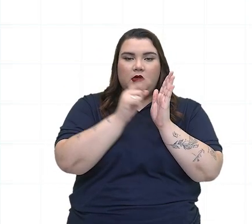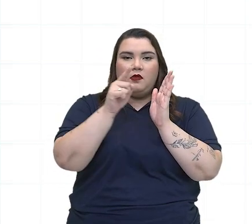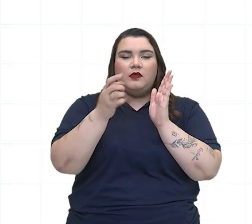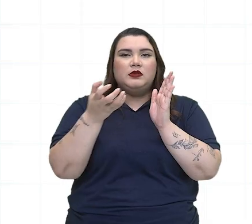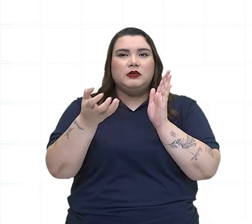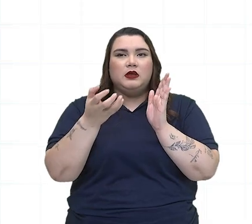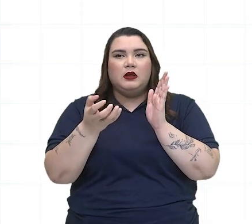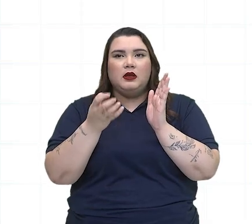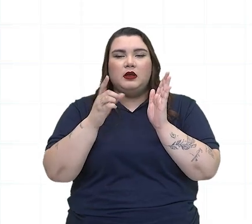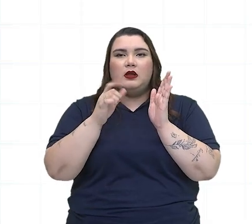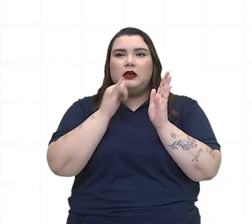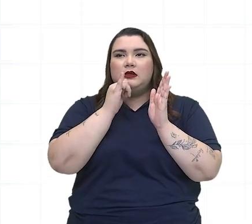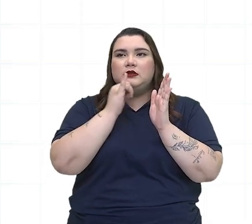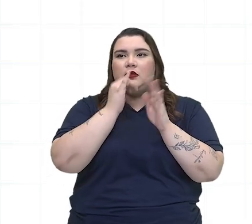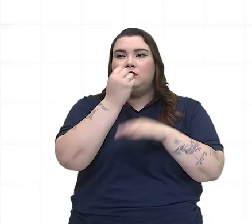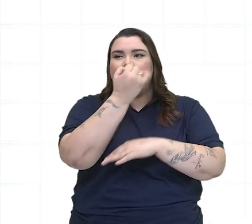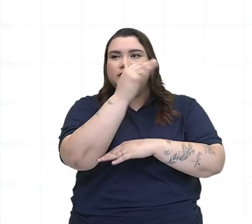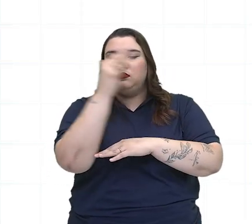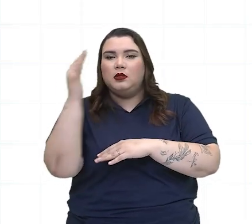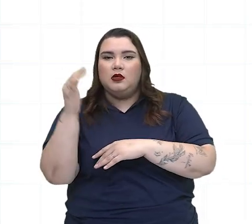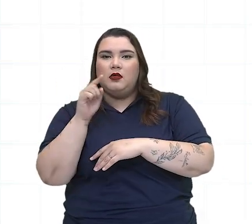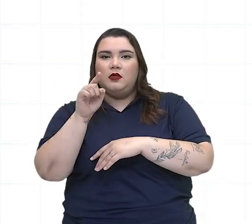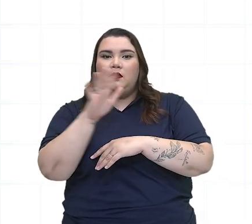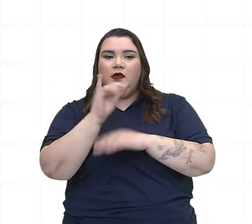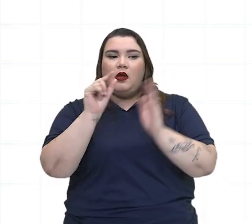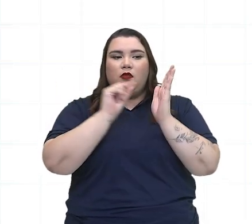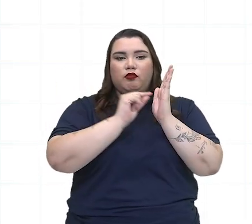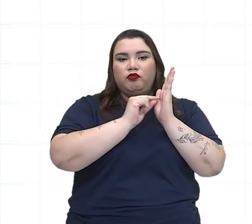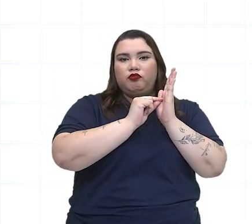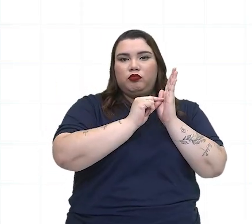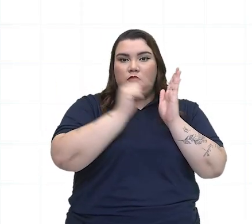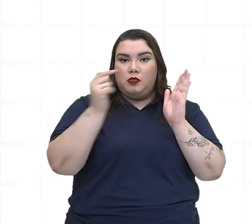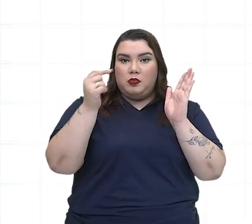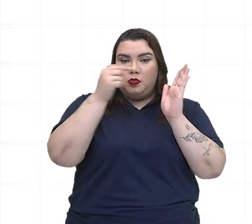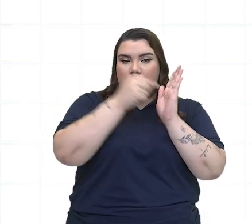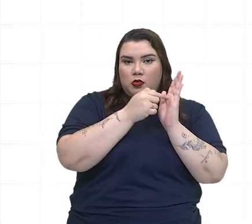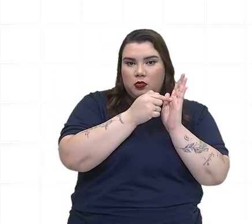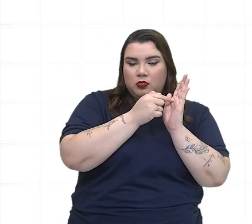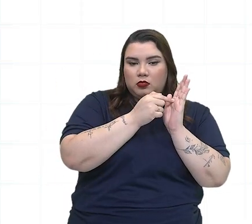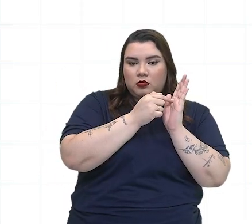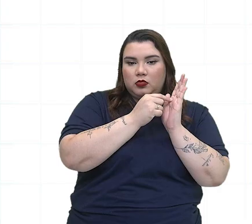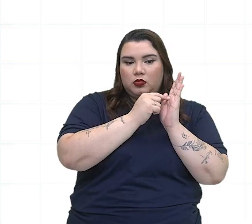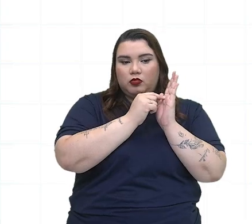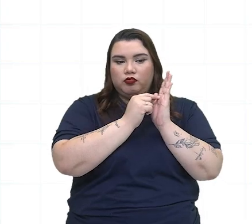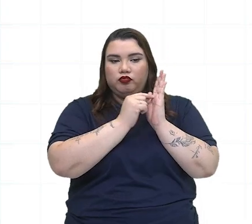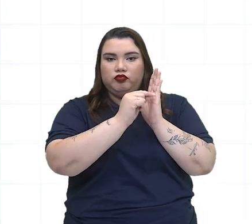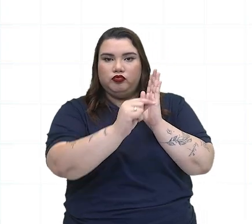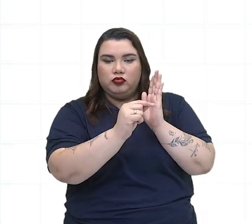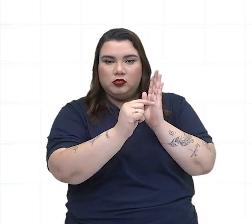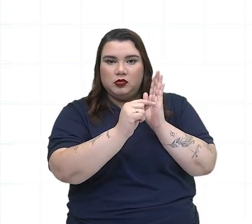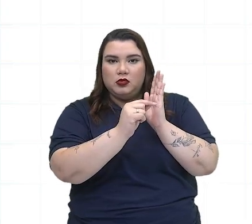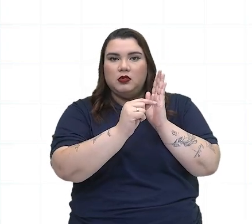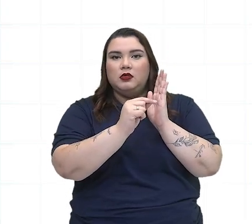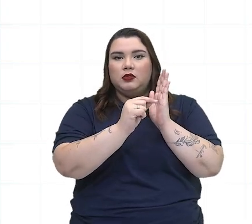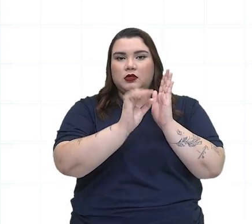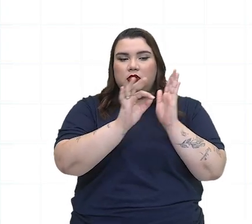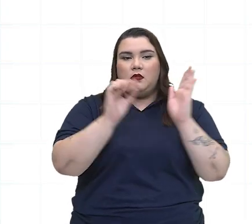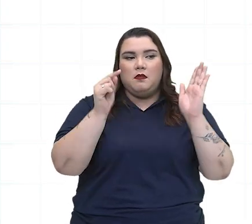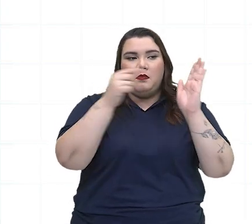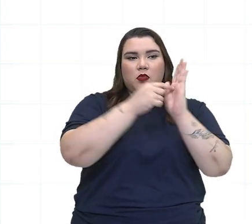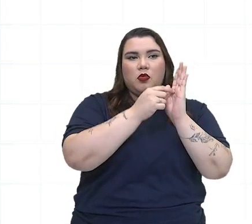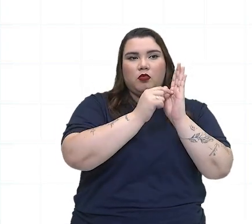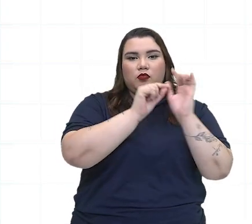quer fazer uma paisagem, aí você vai fazer um risco, colocou o pontinho e riscou, aí você faz a linha do